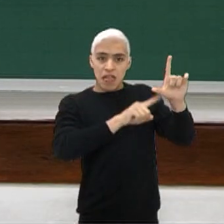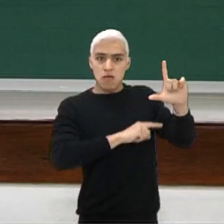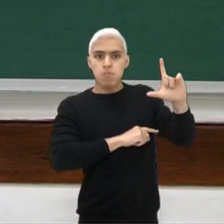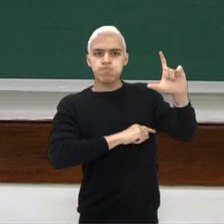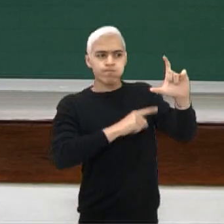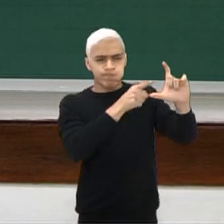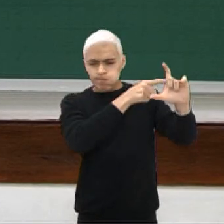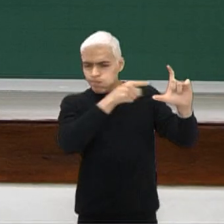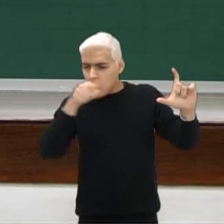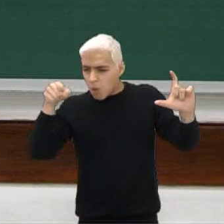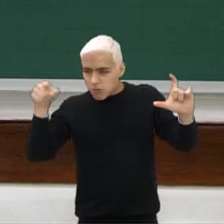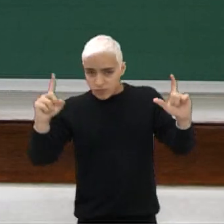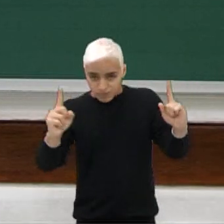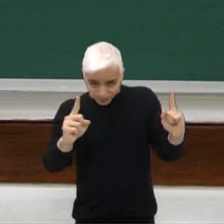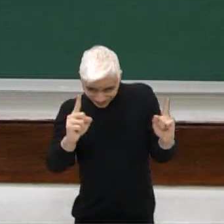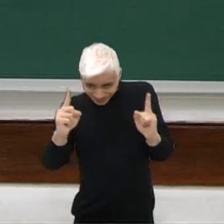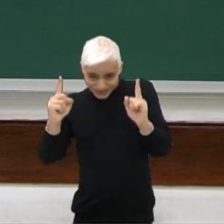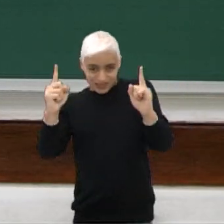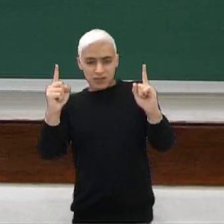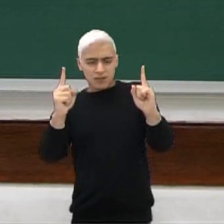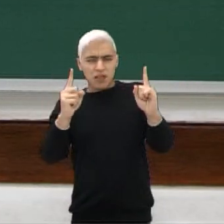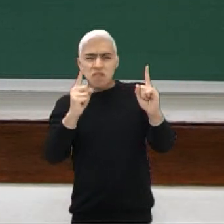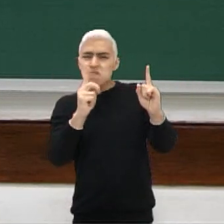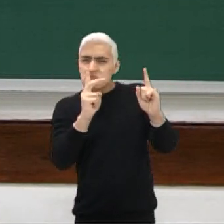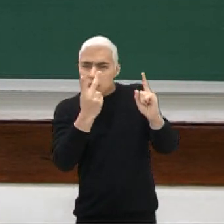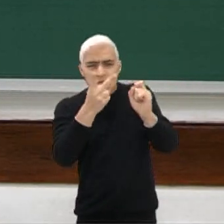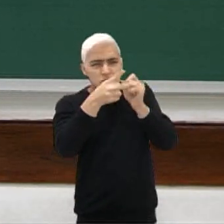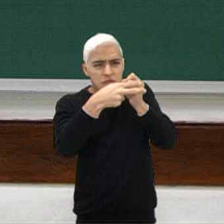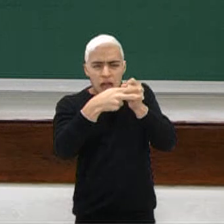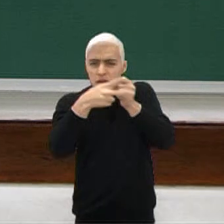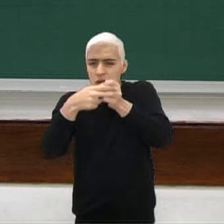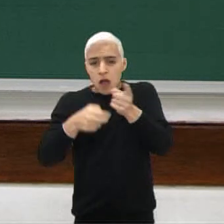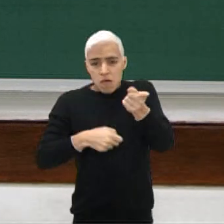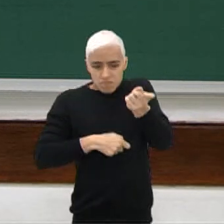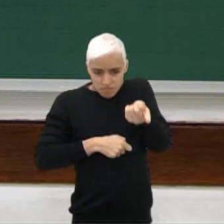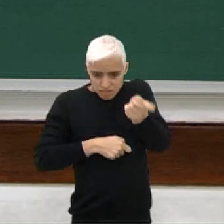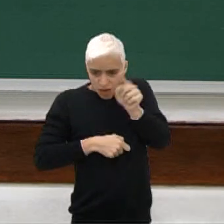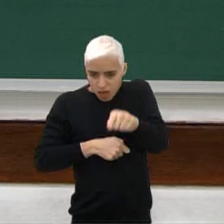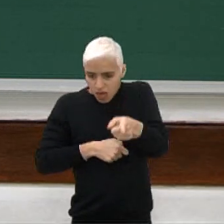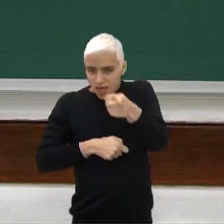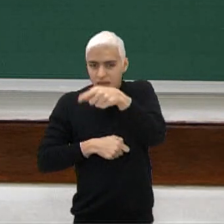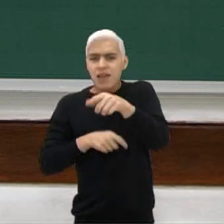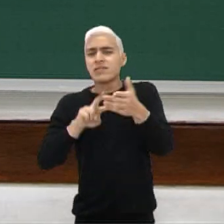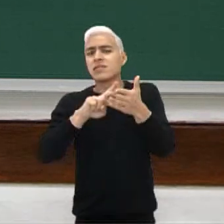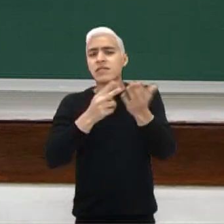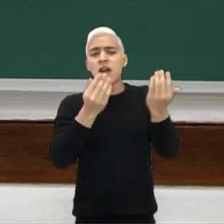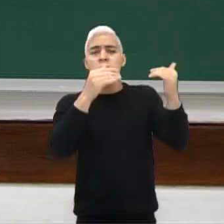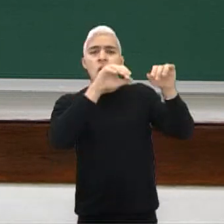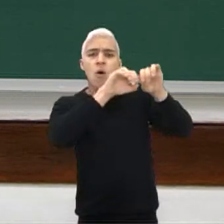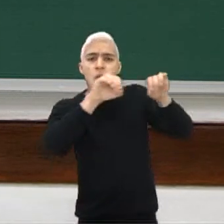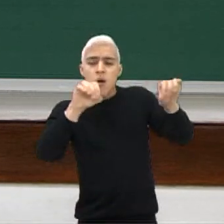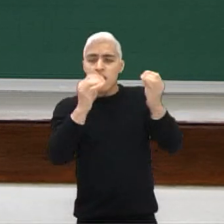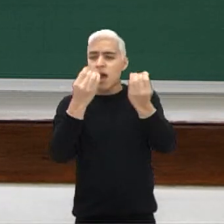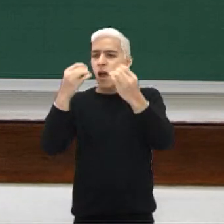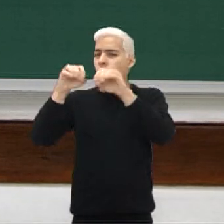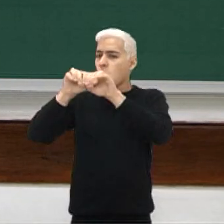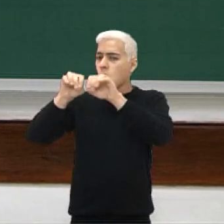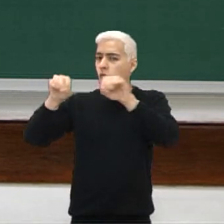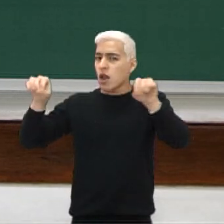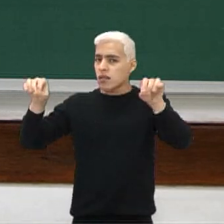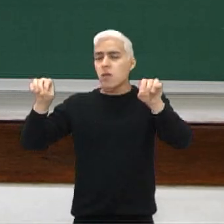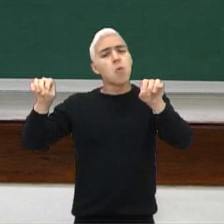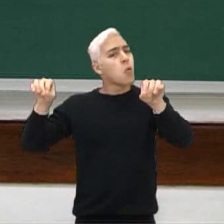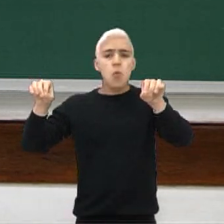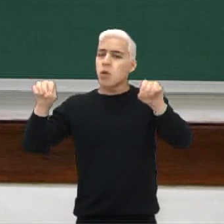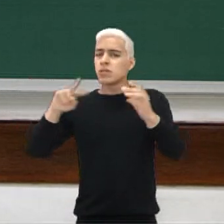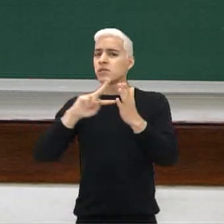maiúscula até o ponto final. Como eu tenho dois verbos, eu vou ter duas orações. E se eu tenho duas orações, eu